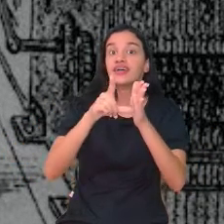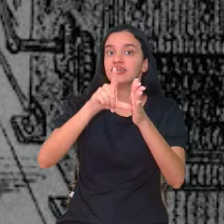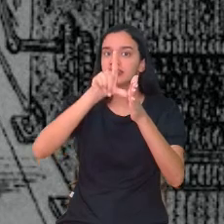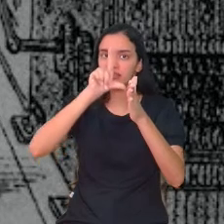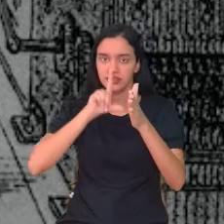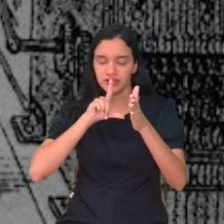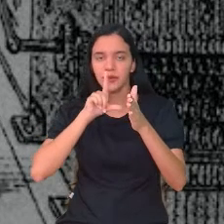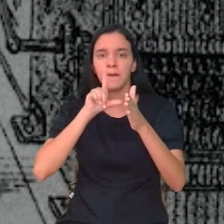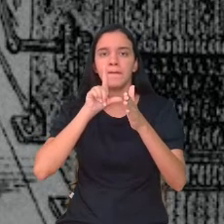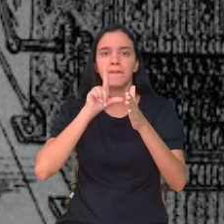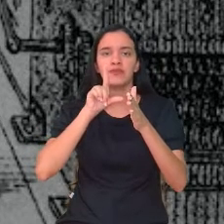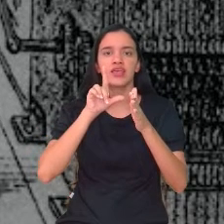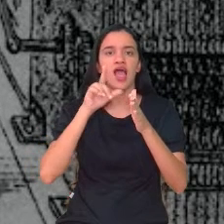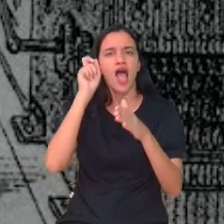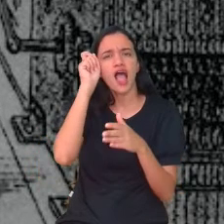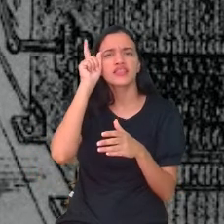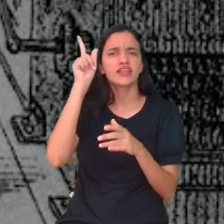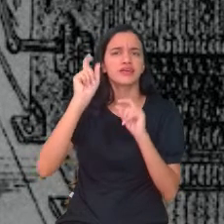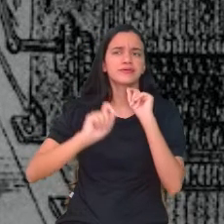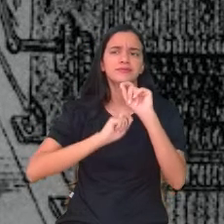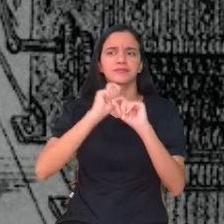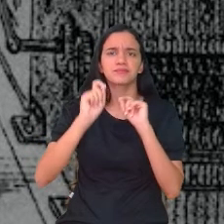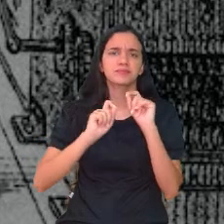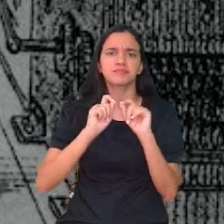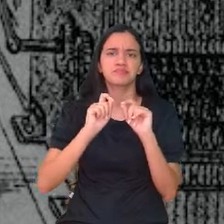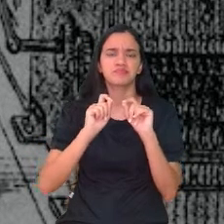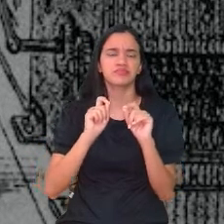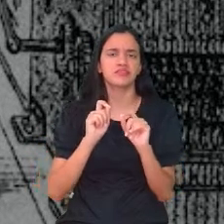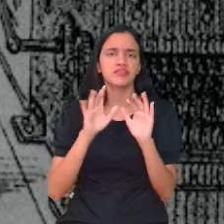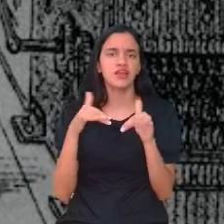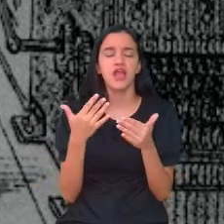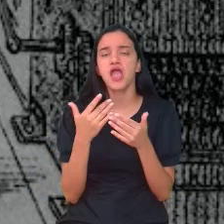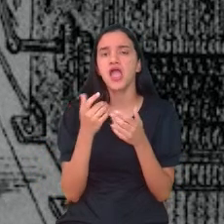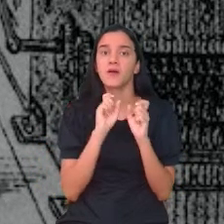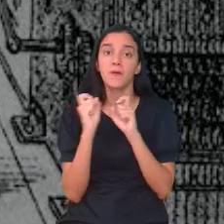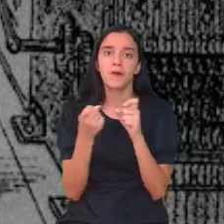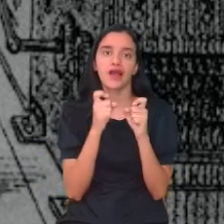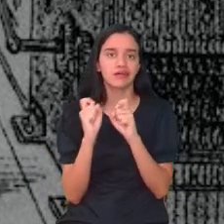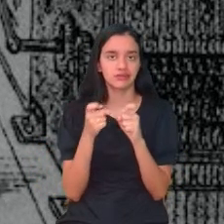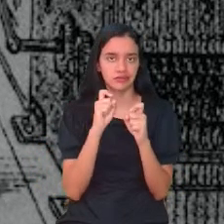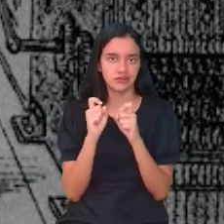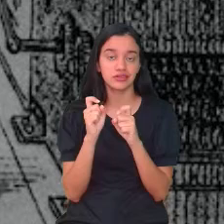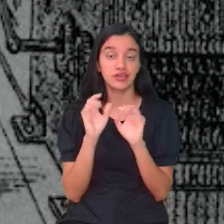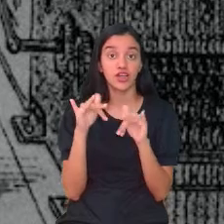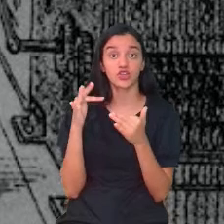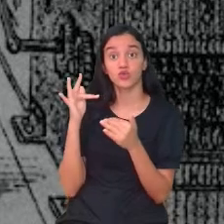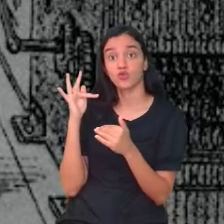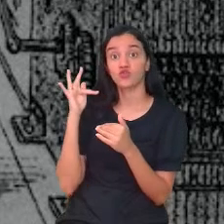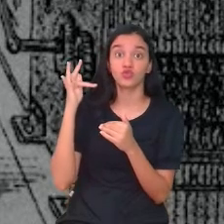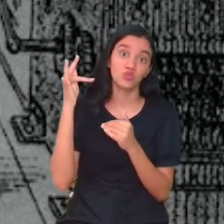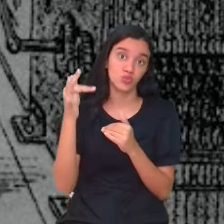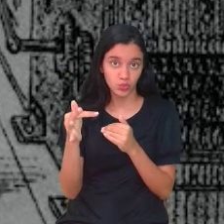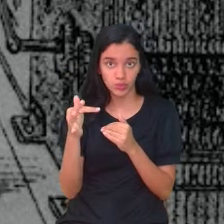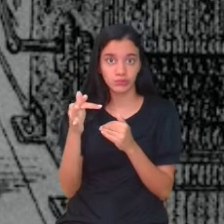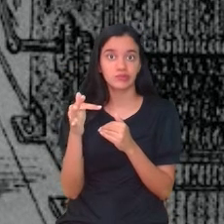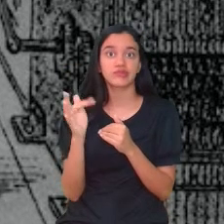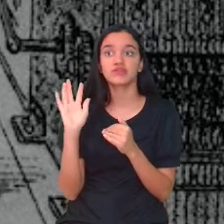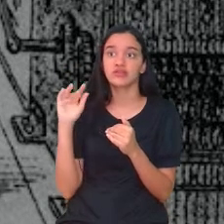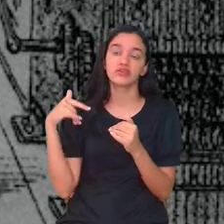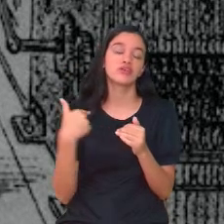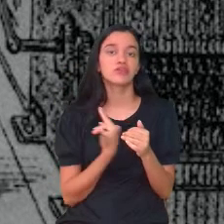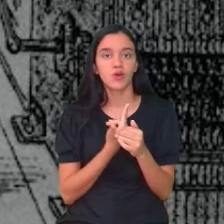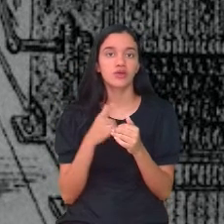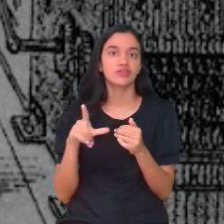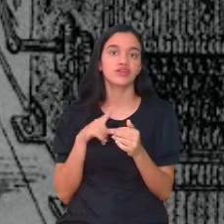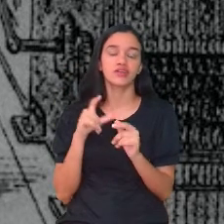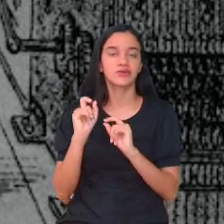antes, dando a ideia, né, é uma charge, né, crítica aí, dando a ideia de que num futuro a gente